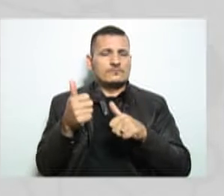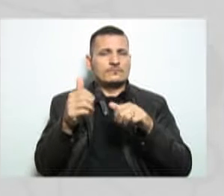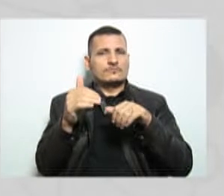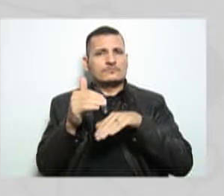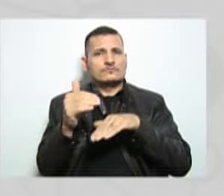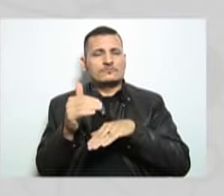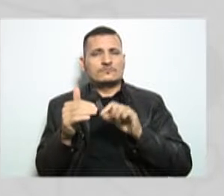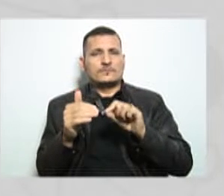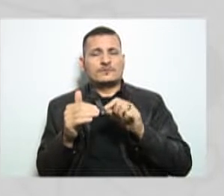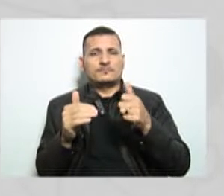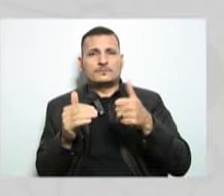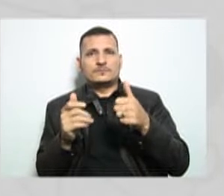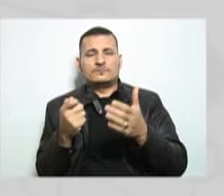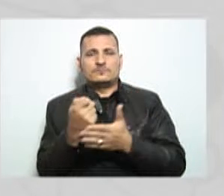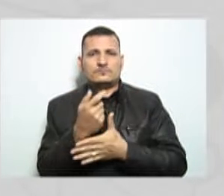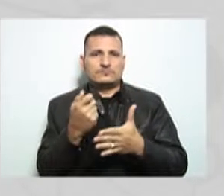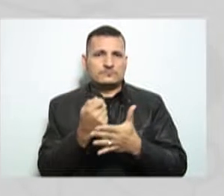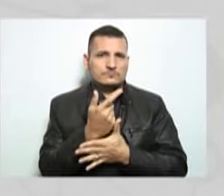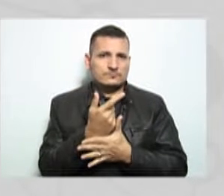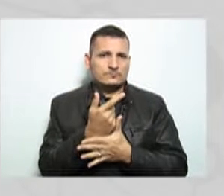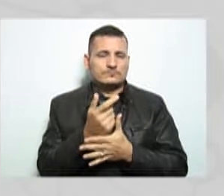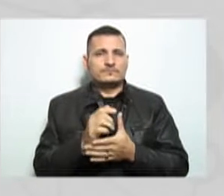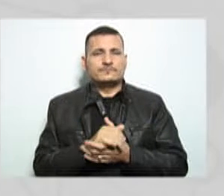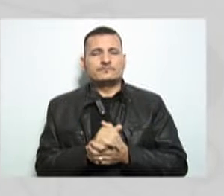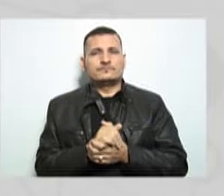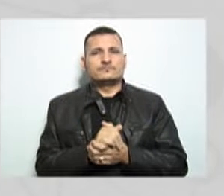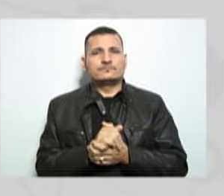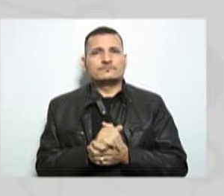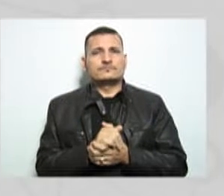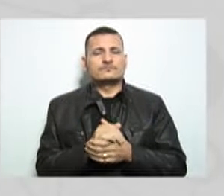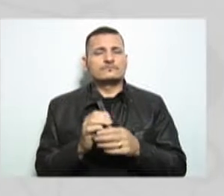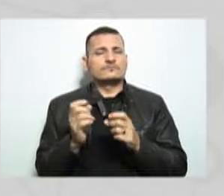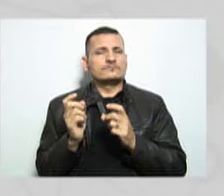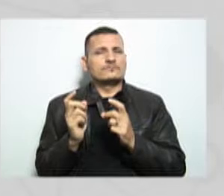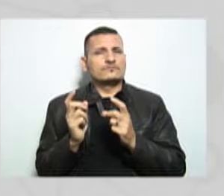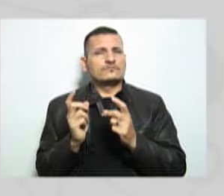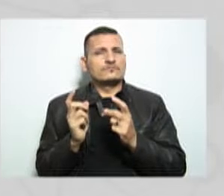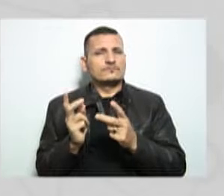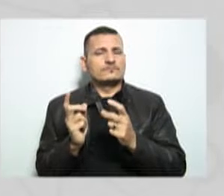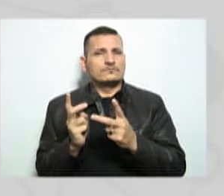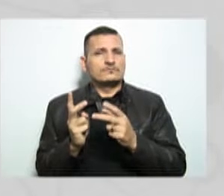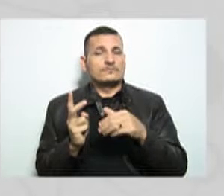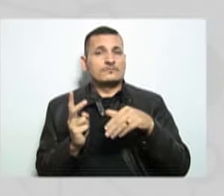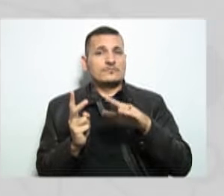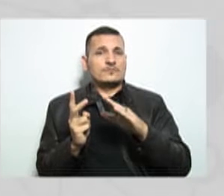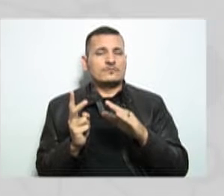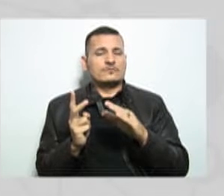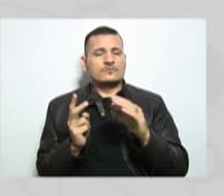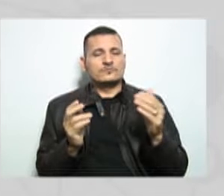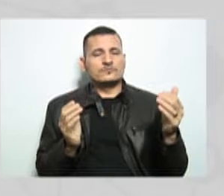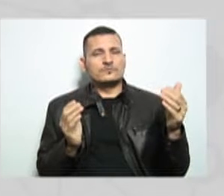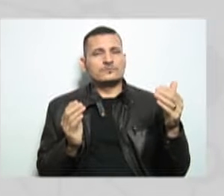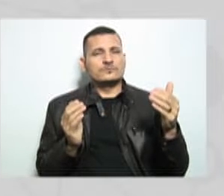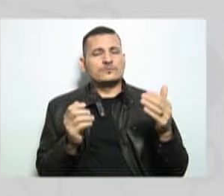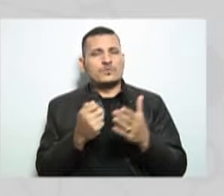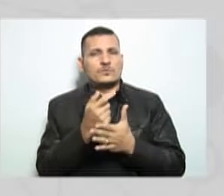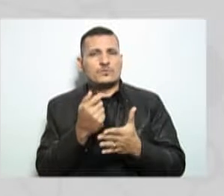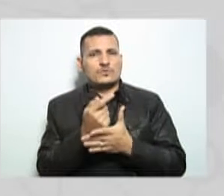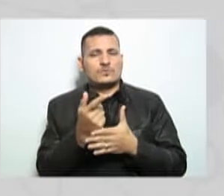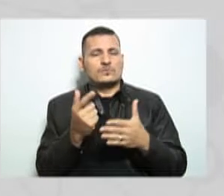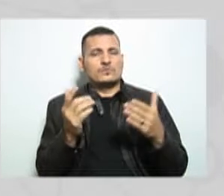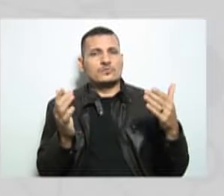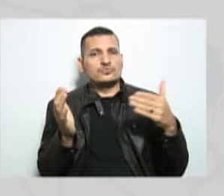primeiras aquisições. São considerados vendidos os itens adquiridos mais recentemente, ou seja, o último que